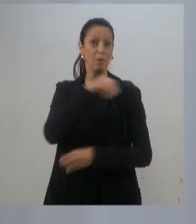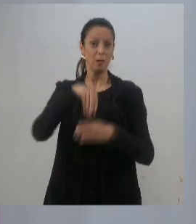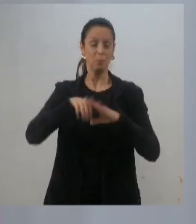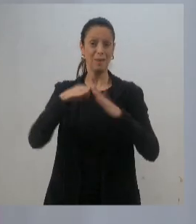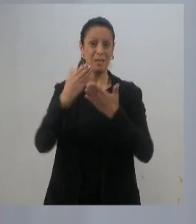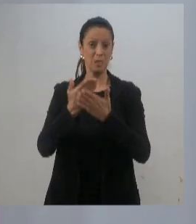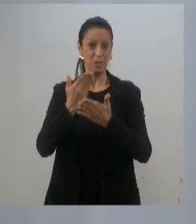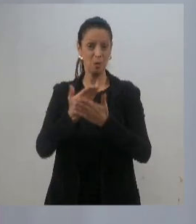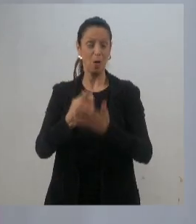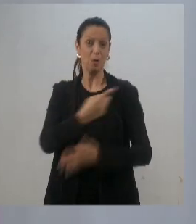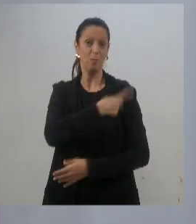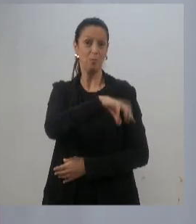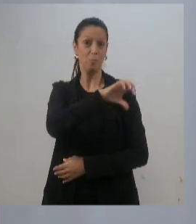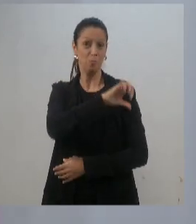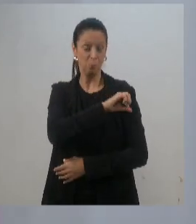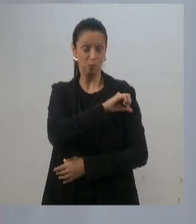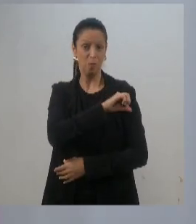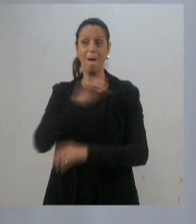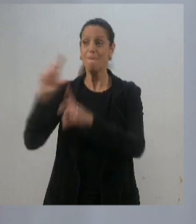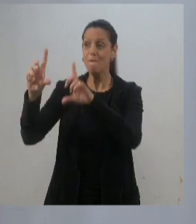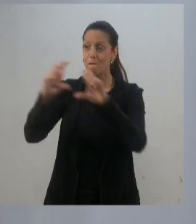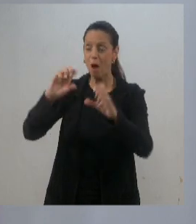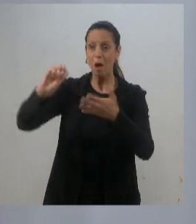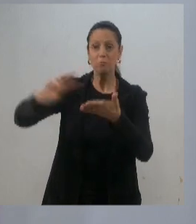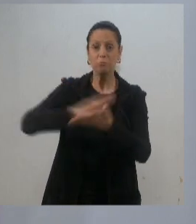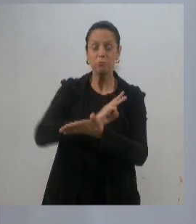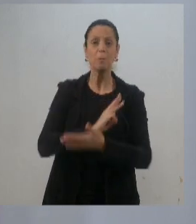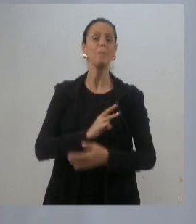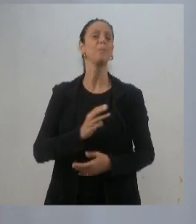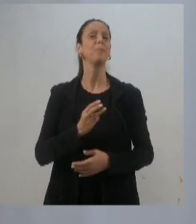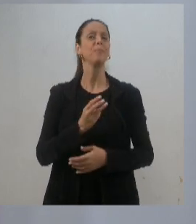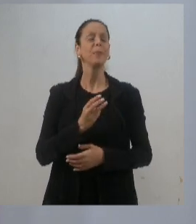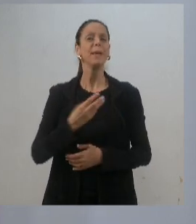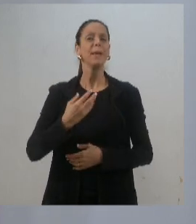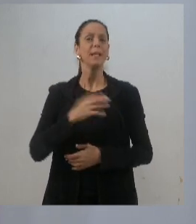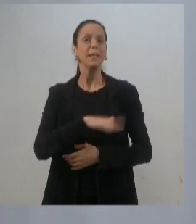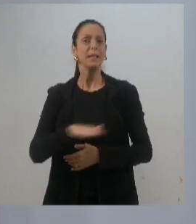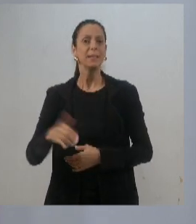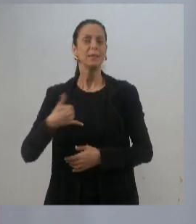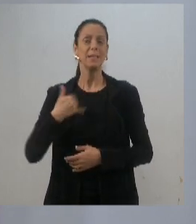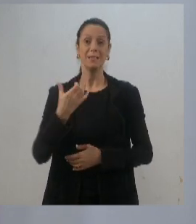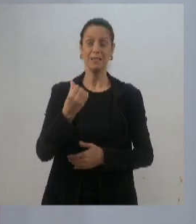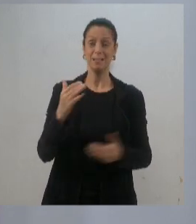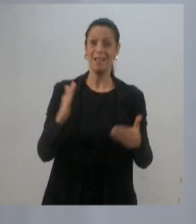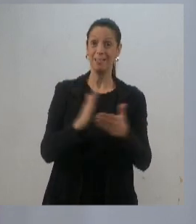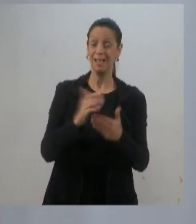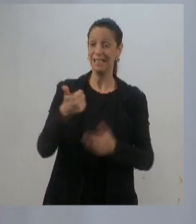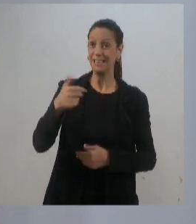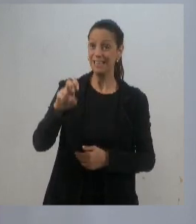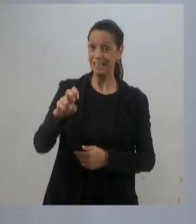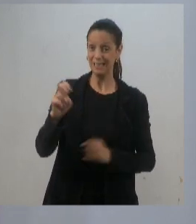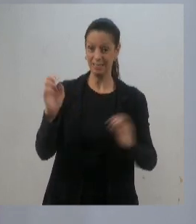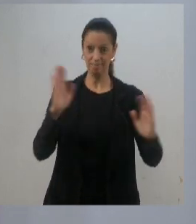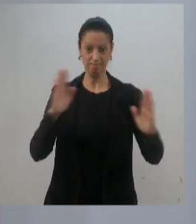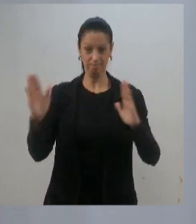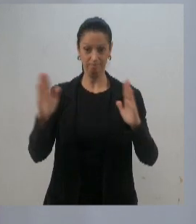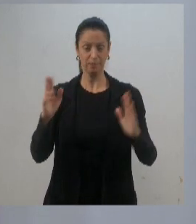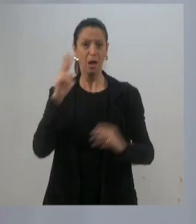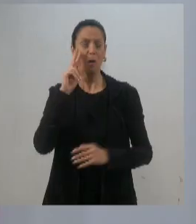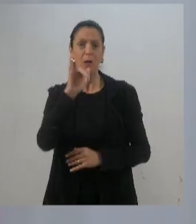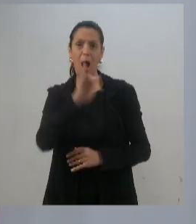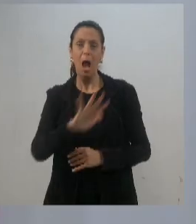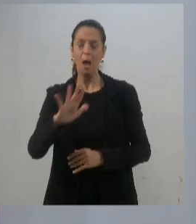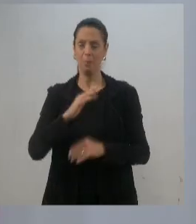ensino fundamental de Blumenau. Crianças entre 6 e 15 anos de idade, e eu confesso que eu fiquei chocada. As